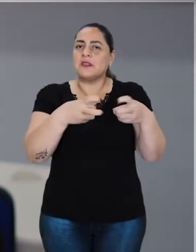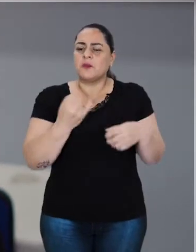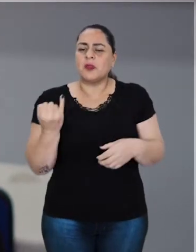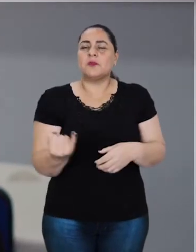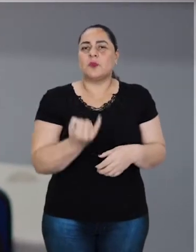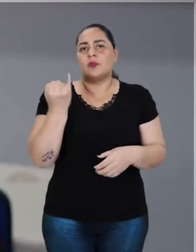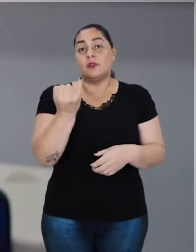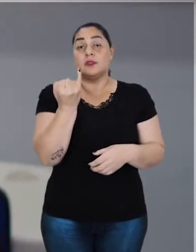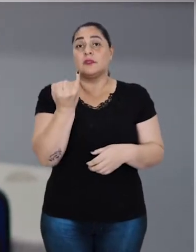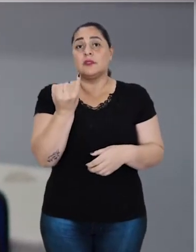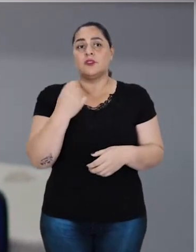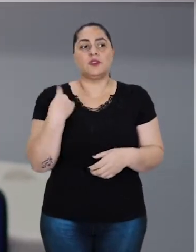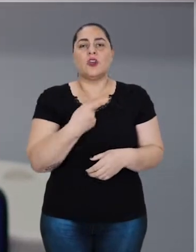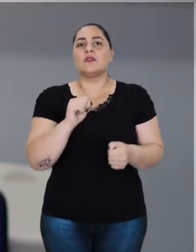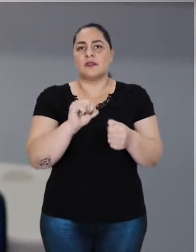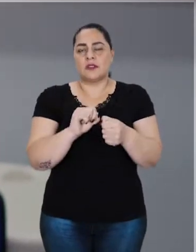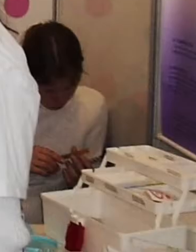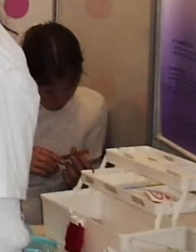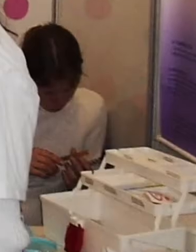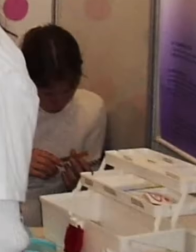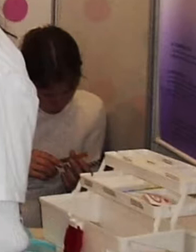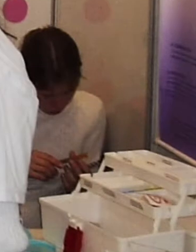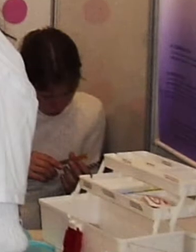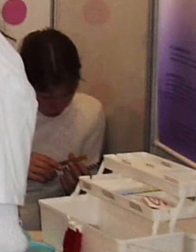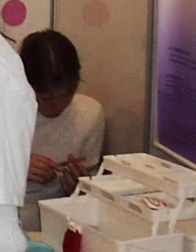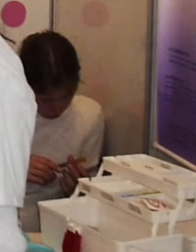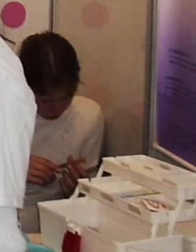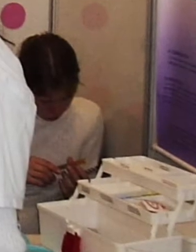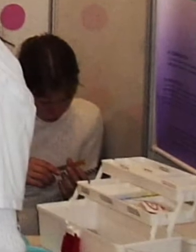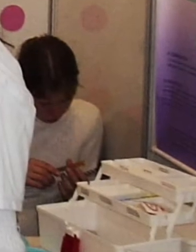importância do que foi executado.